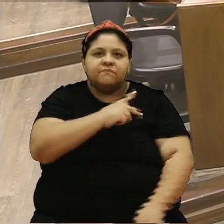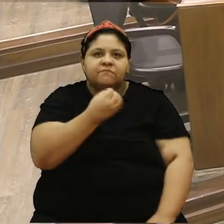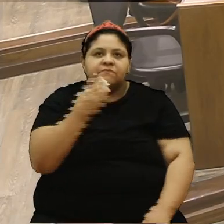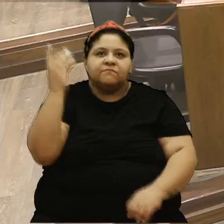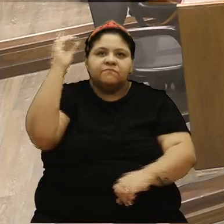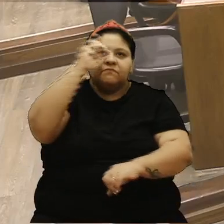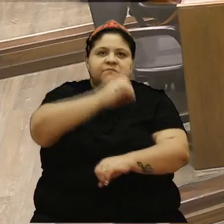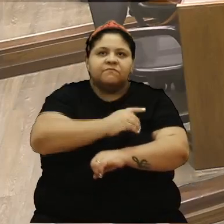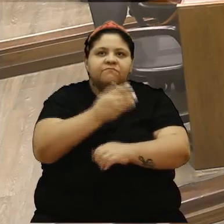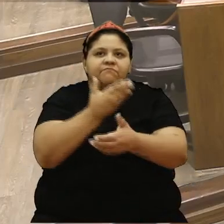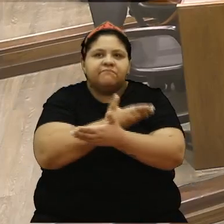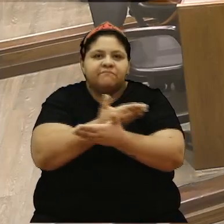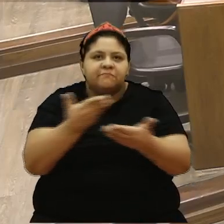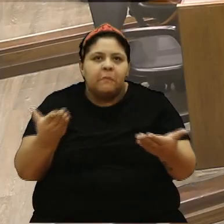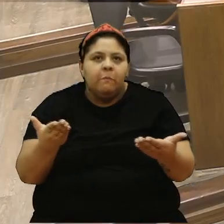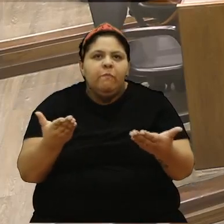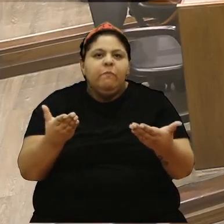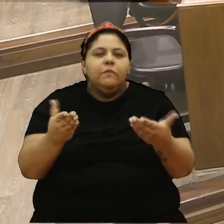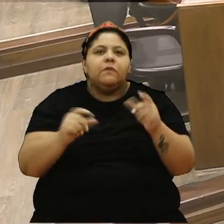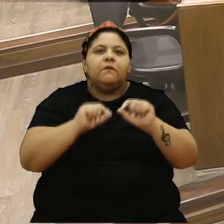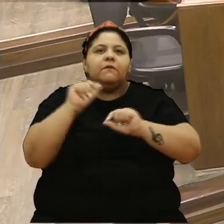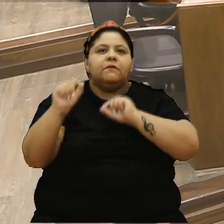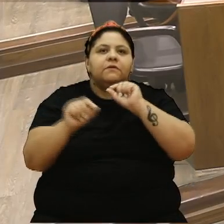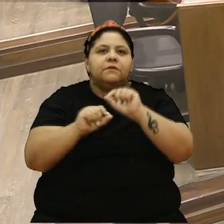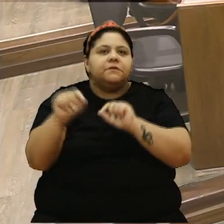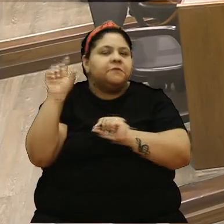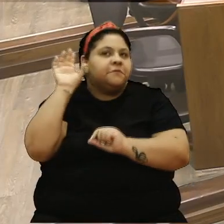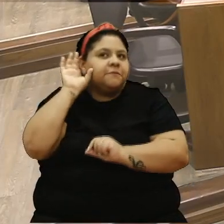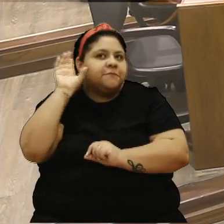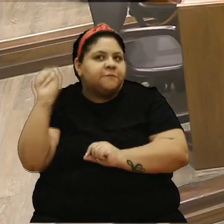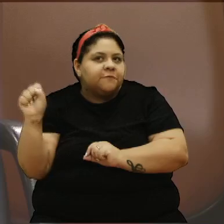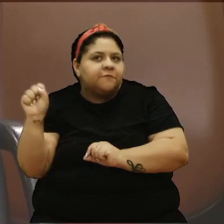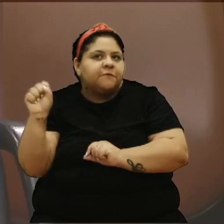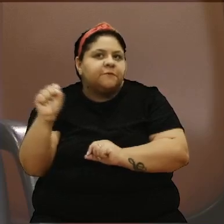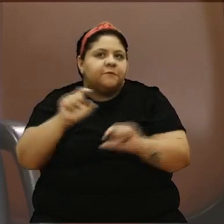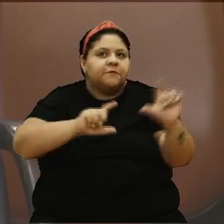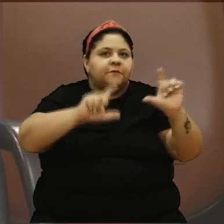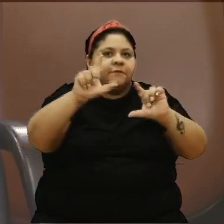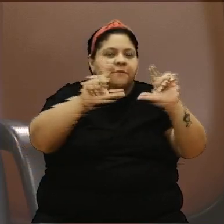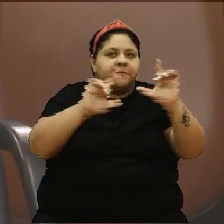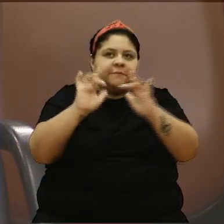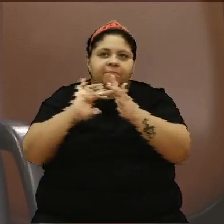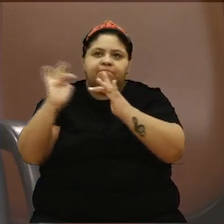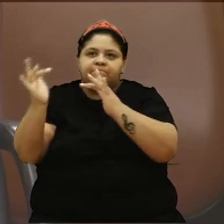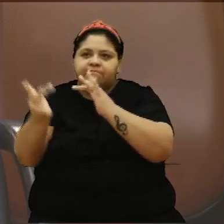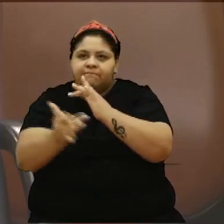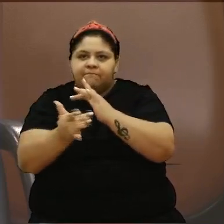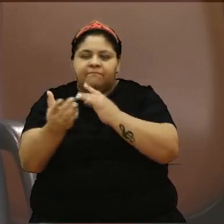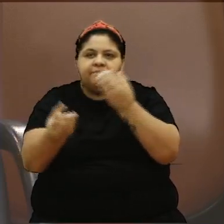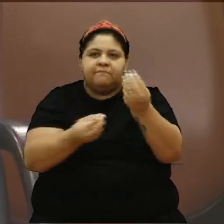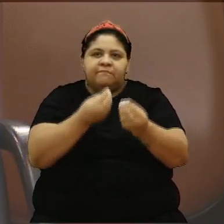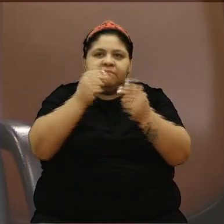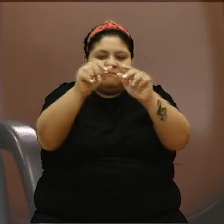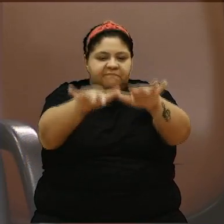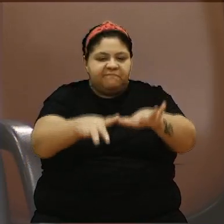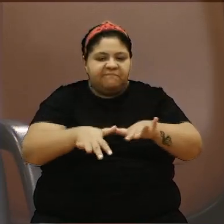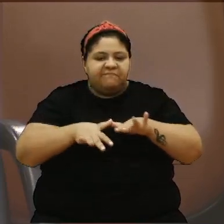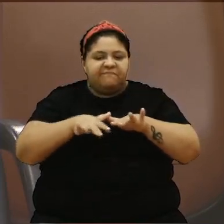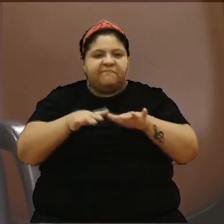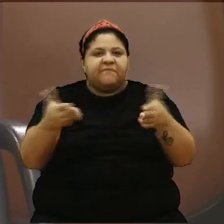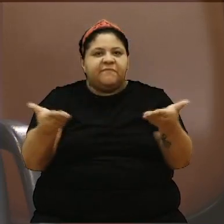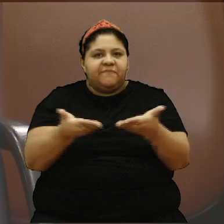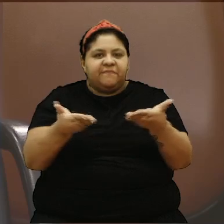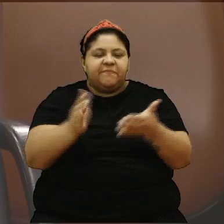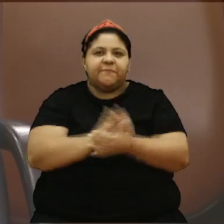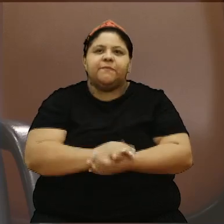dia, vereadores. A quem nos escuta pela TV Câmara e redes sociais e a quem nos acompanha daqui.